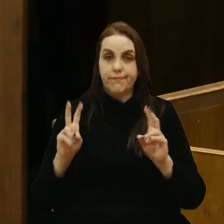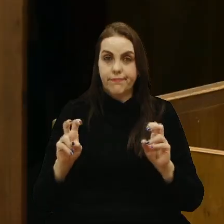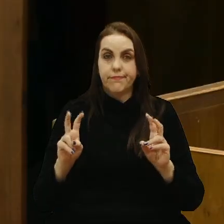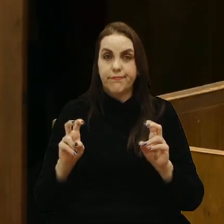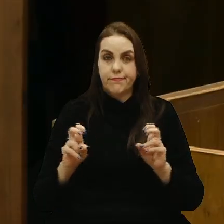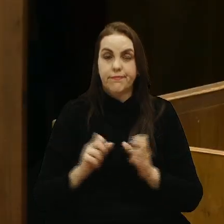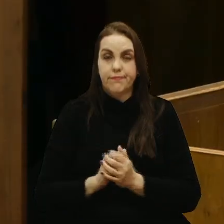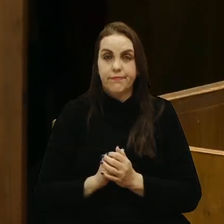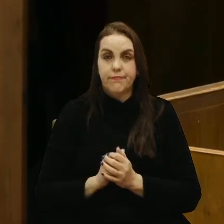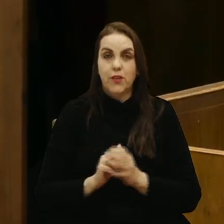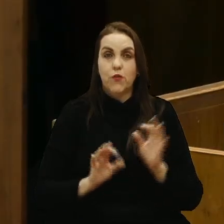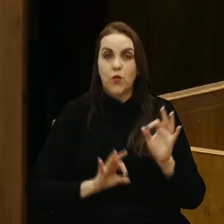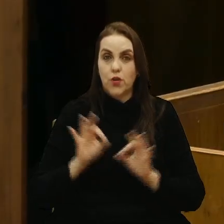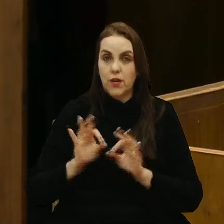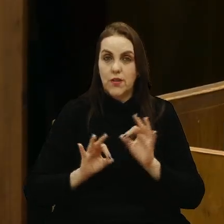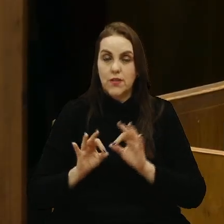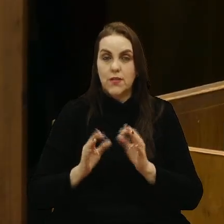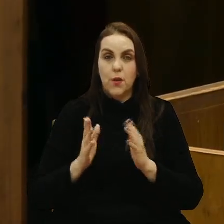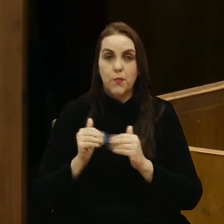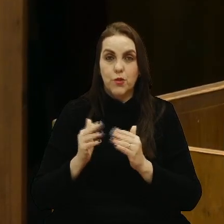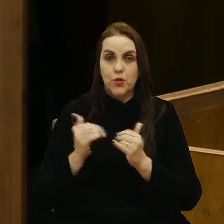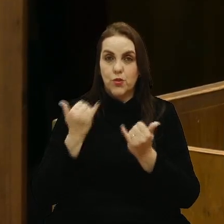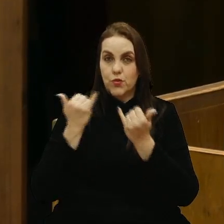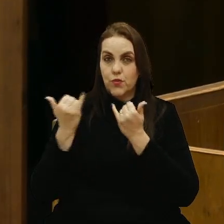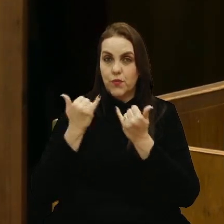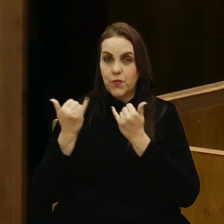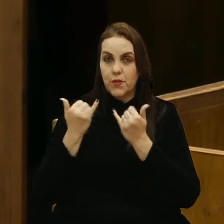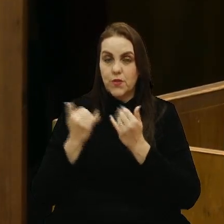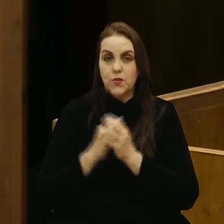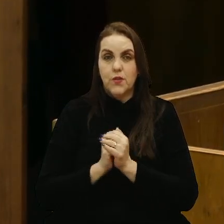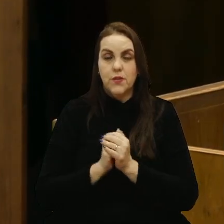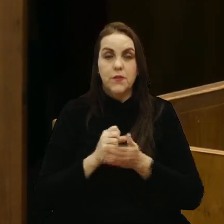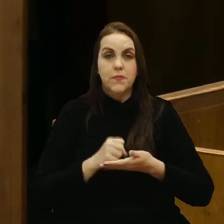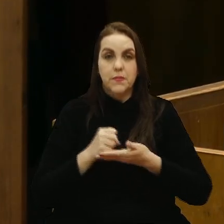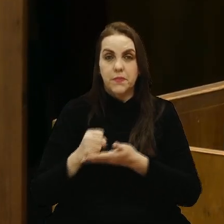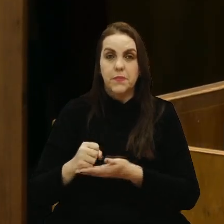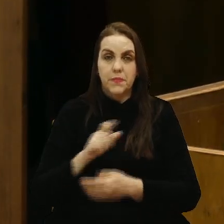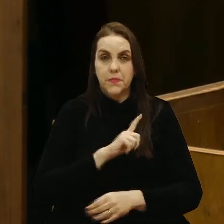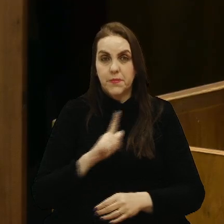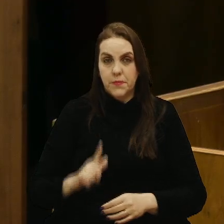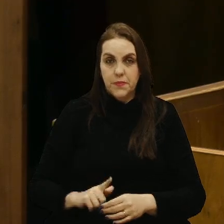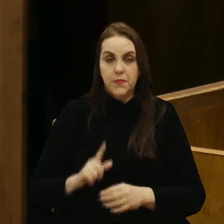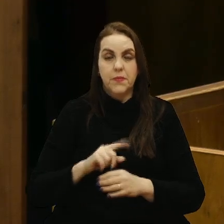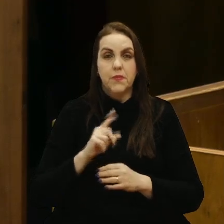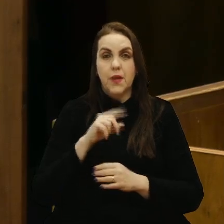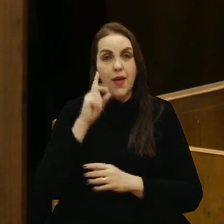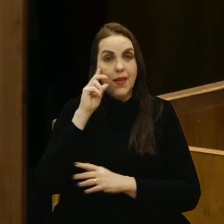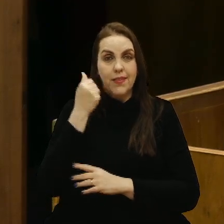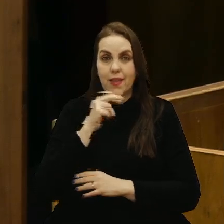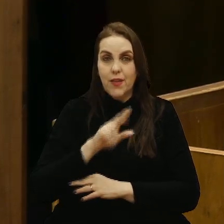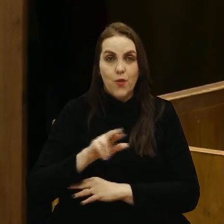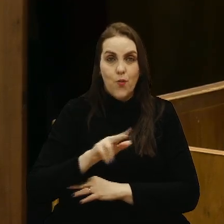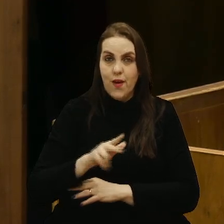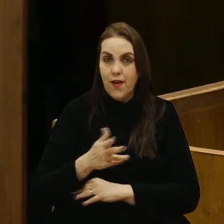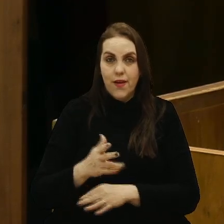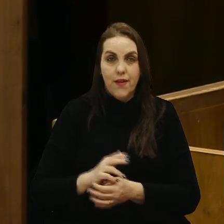Eu vou organizar um pedido de informações, e aqui a base do governo, a intenção não é